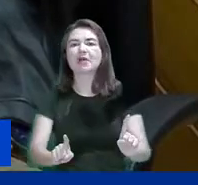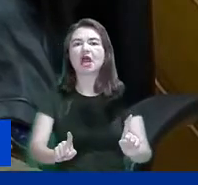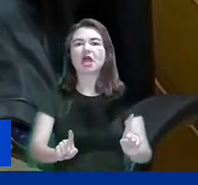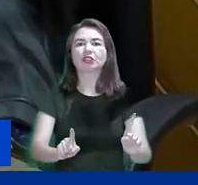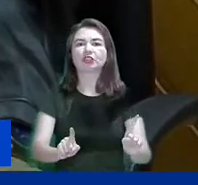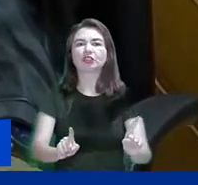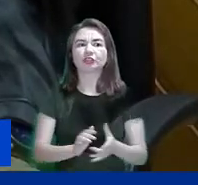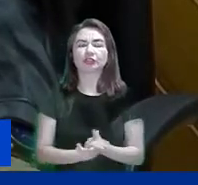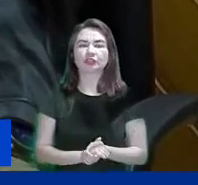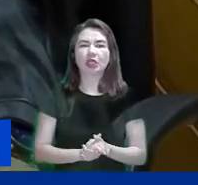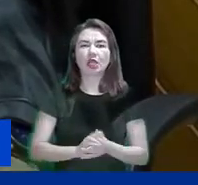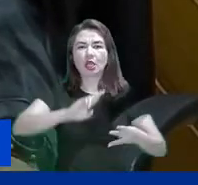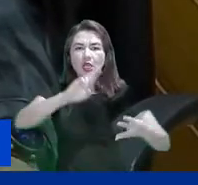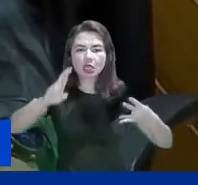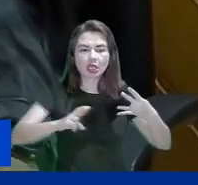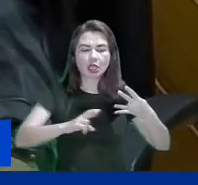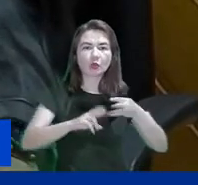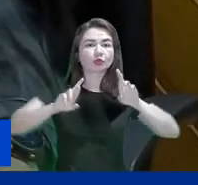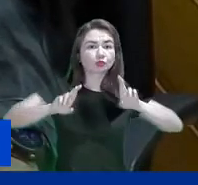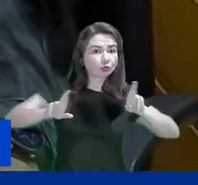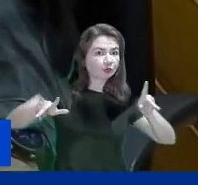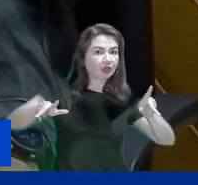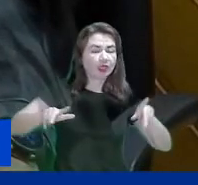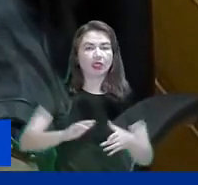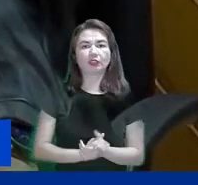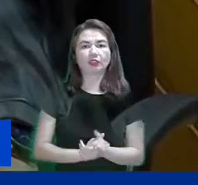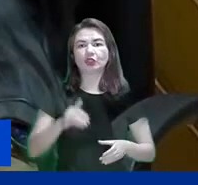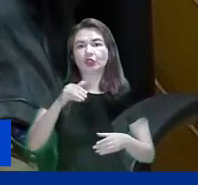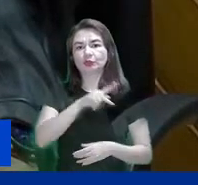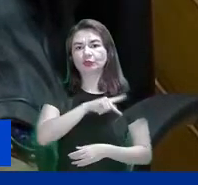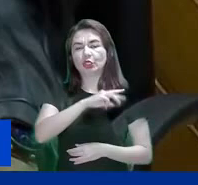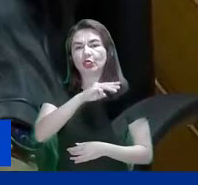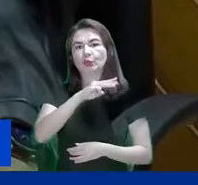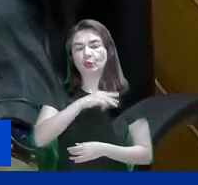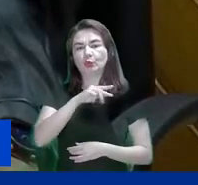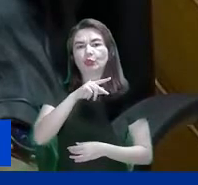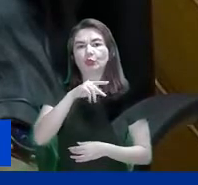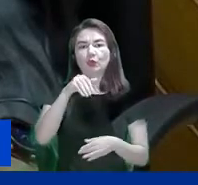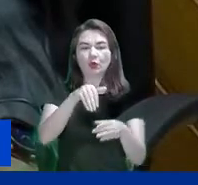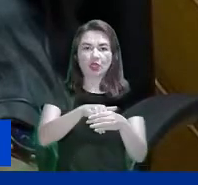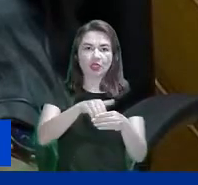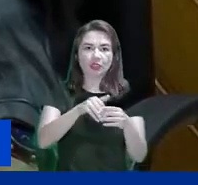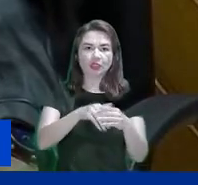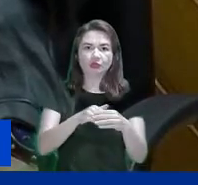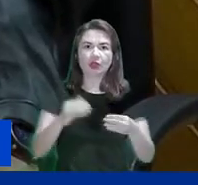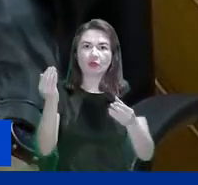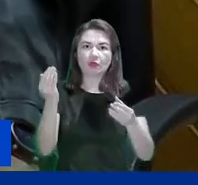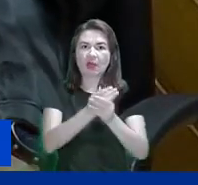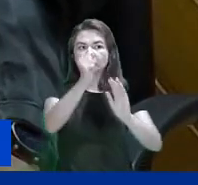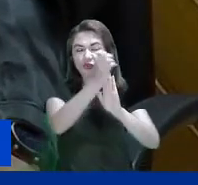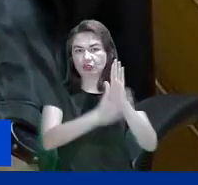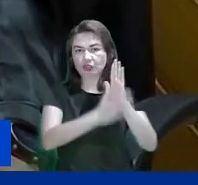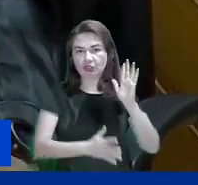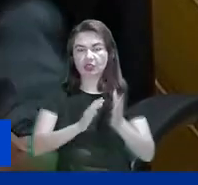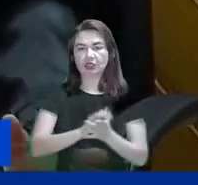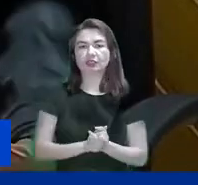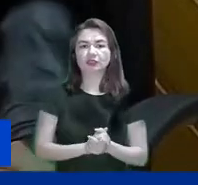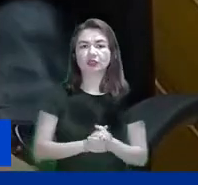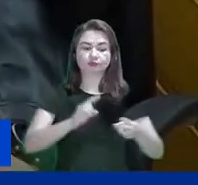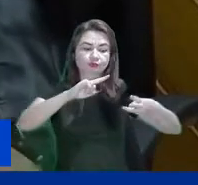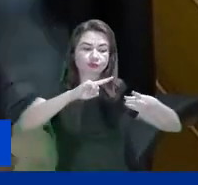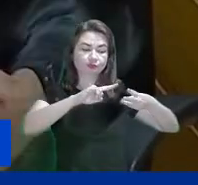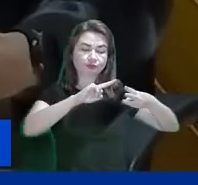diferentes, sendo o primeiro agora do Ministério Público Eleitoral, embargos de declaração. E no outro caso,